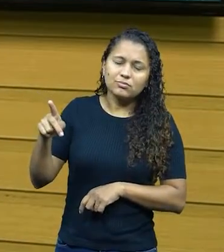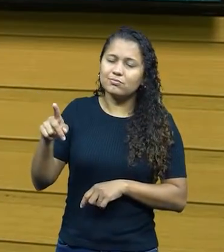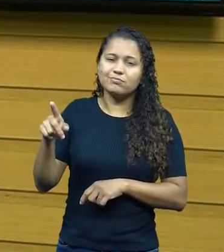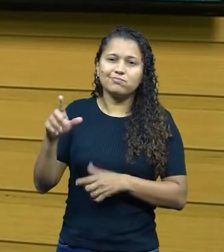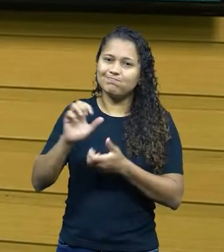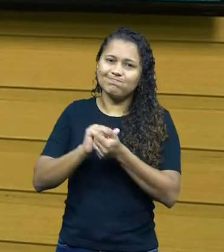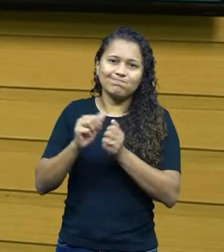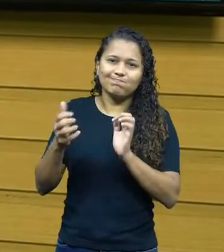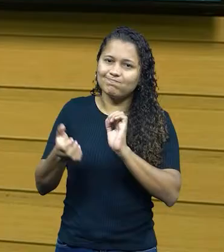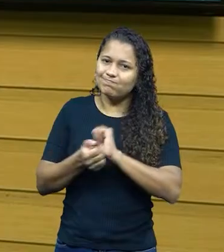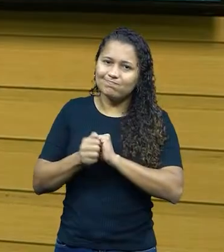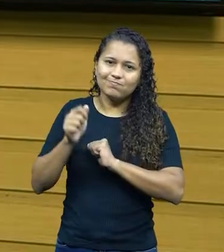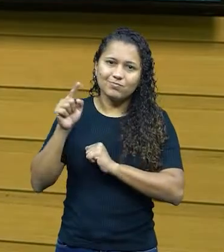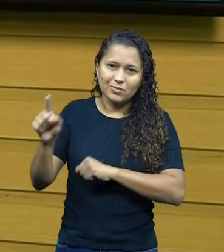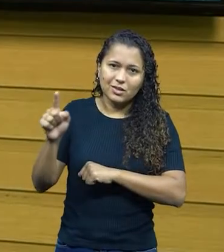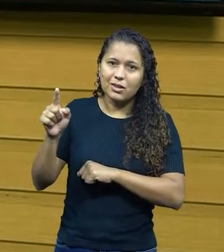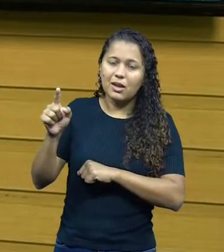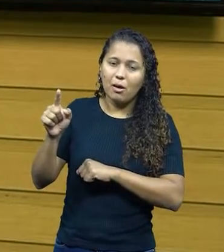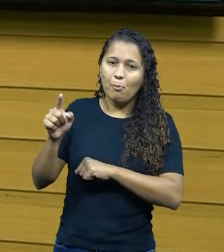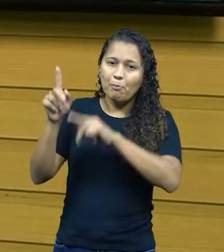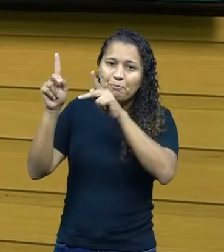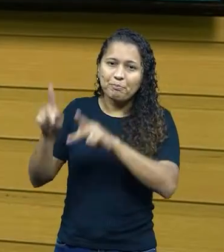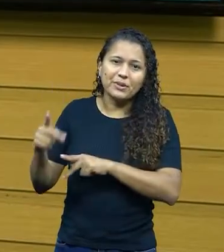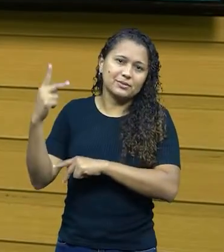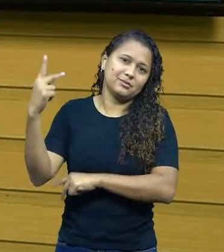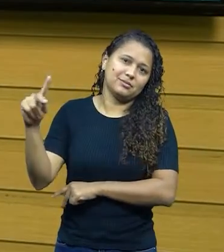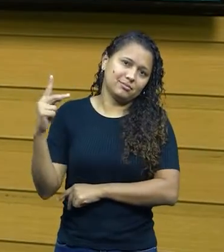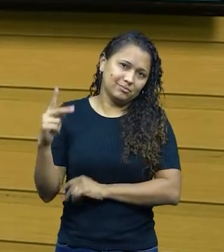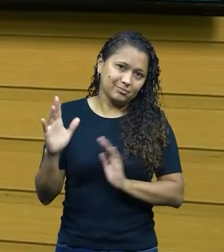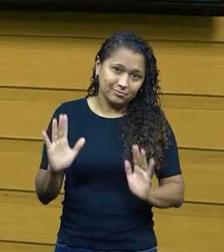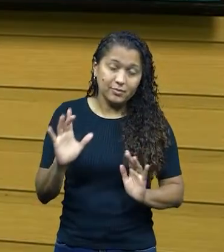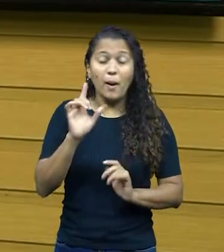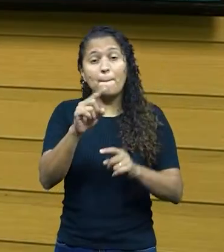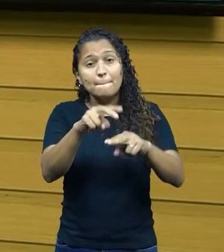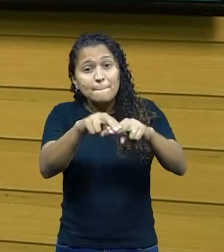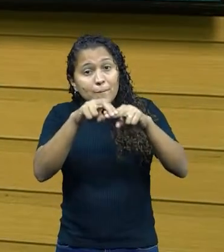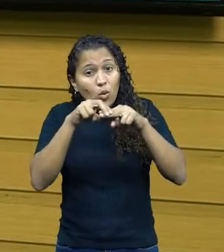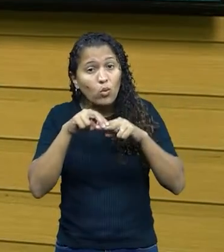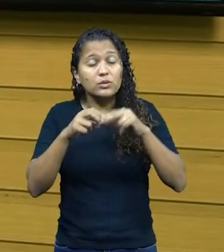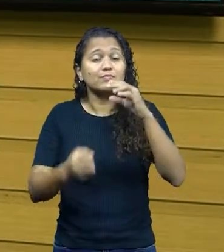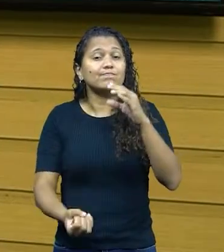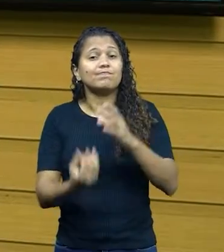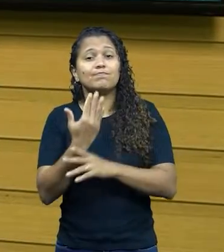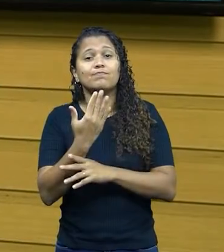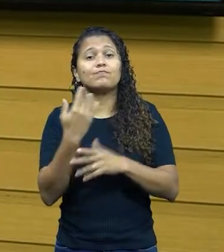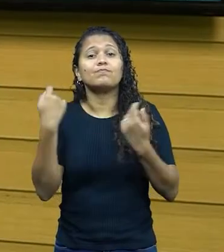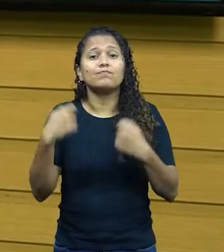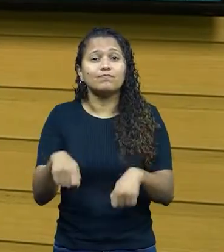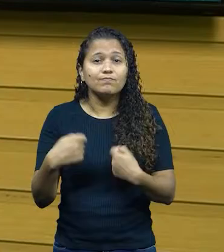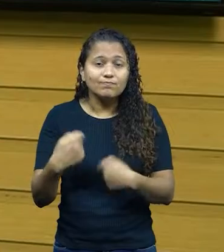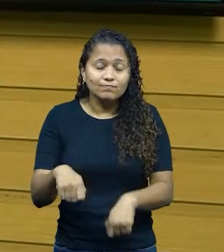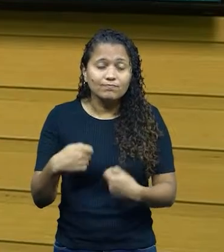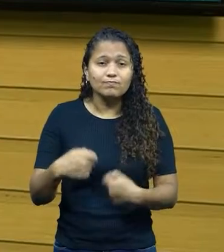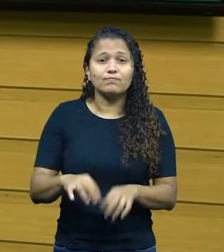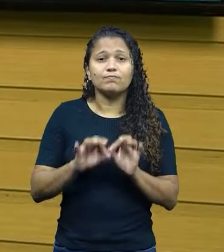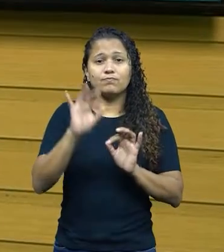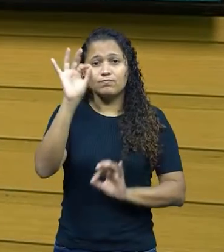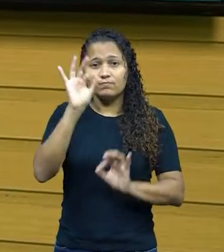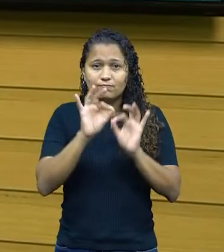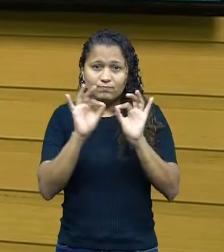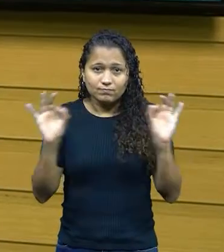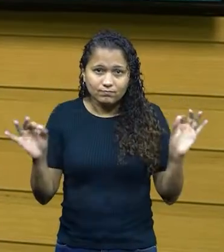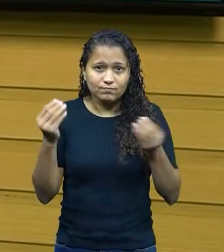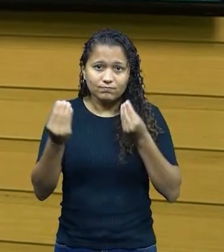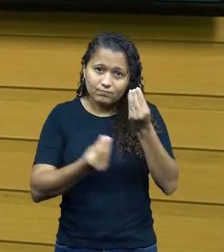aos padrões dos chineses. Então, por isso surgiu a necessidade de se padronizar